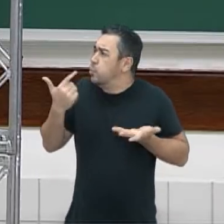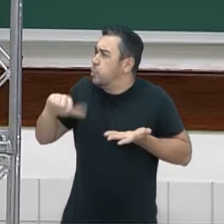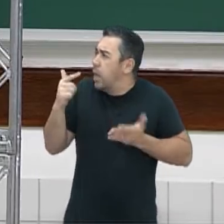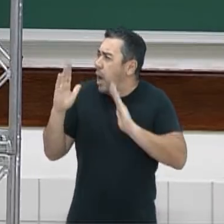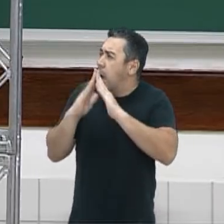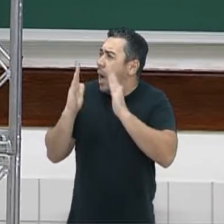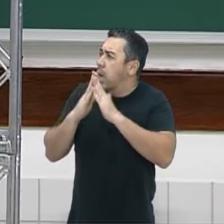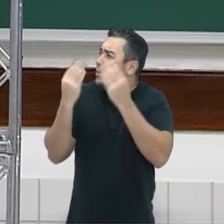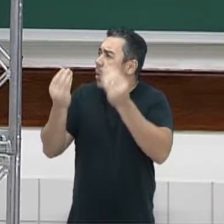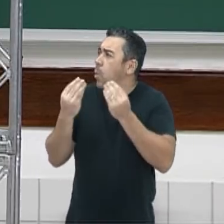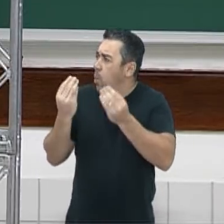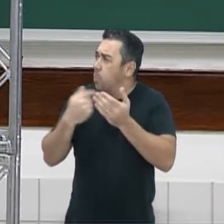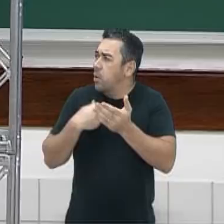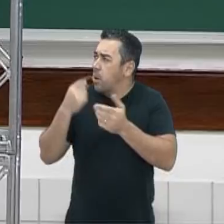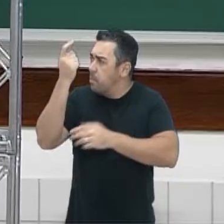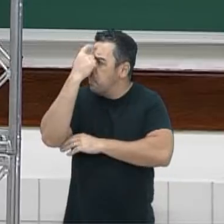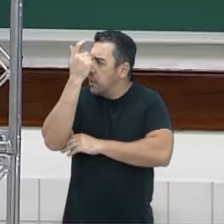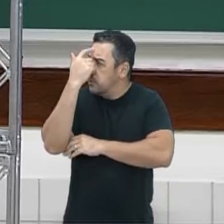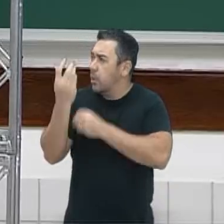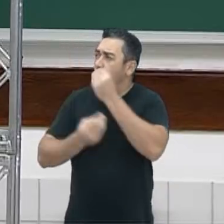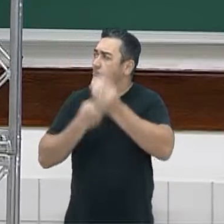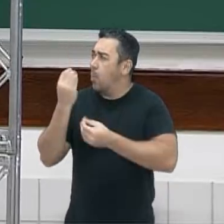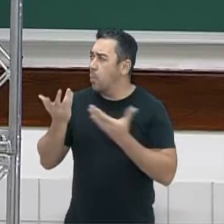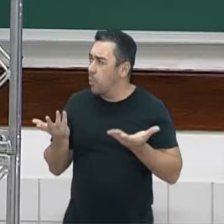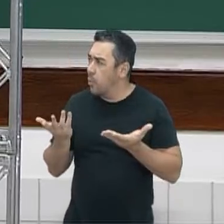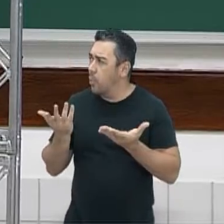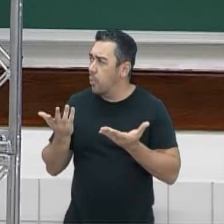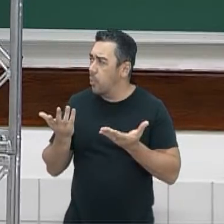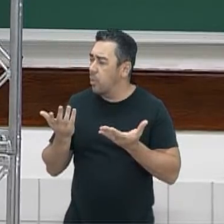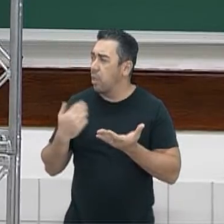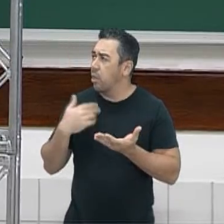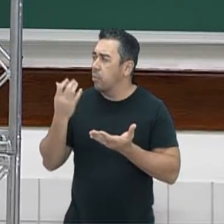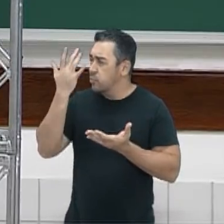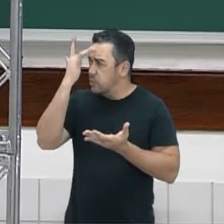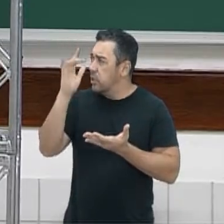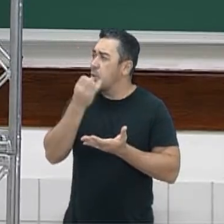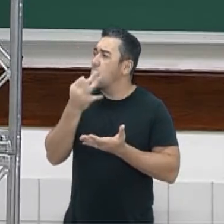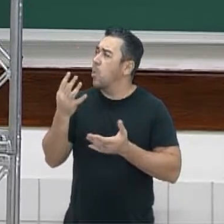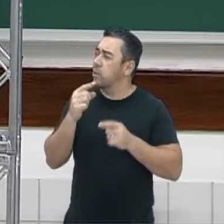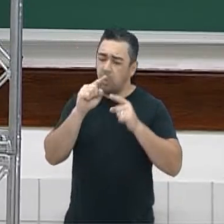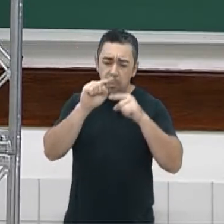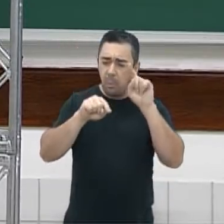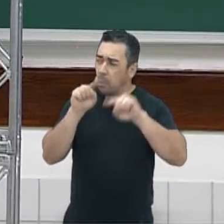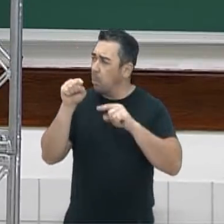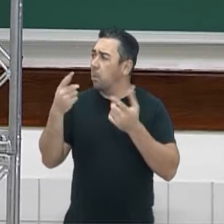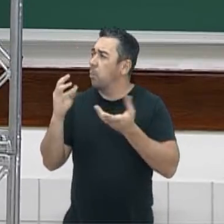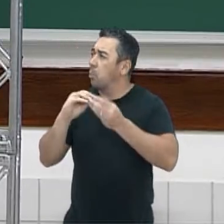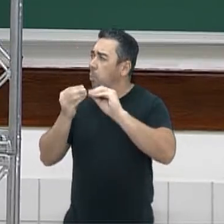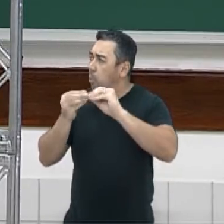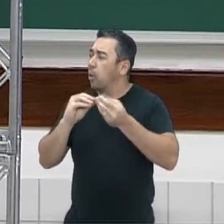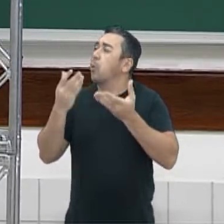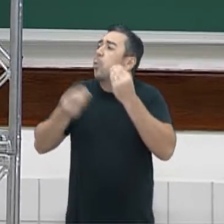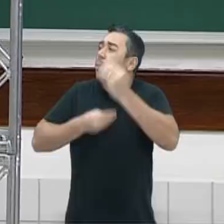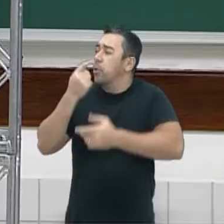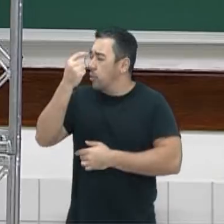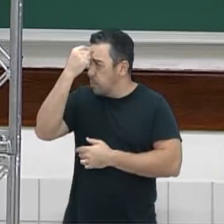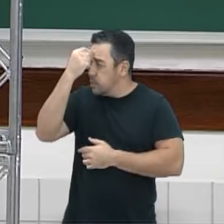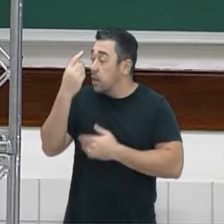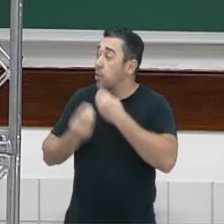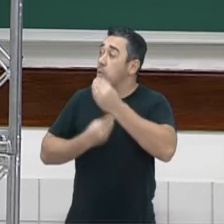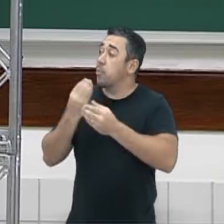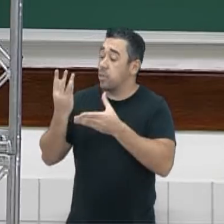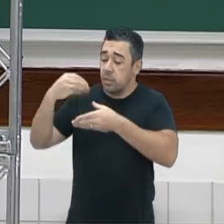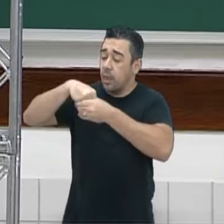em casa, como é que eu posso pensar, né, nessa medida, nessa equivalência, como é que eu posso pensar quanto